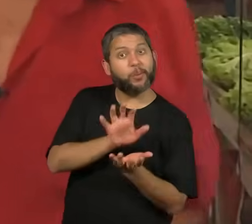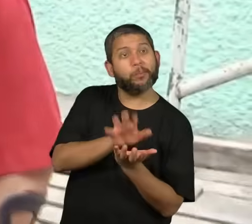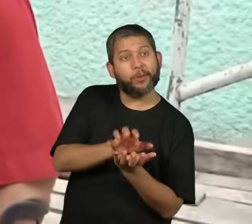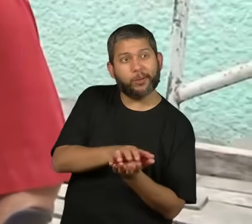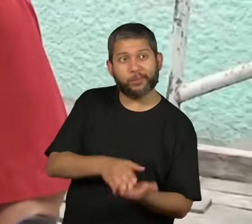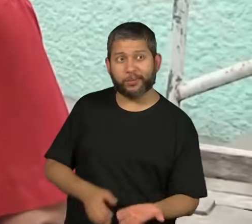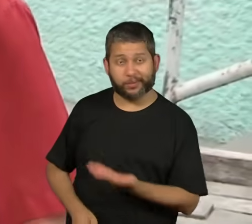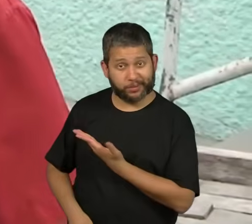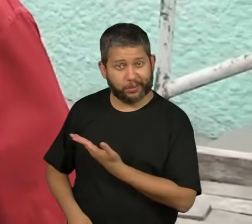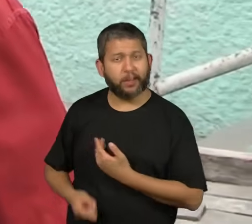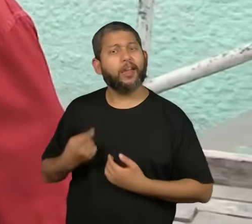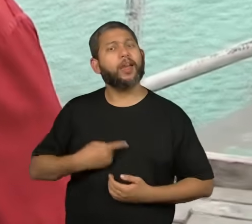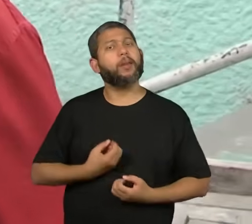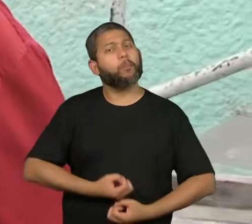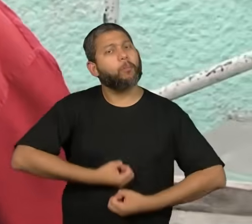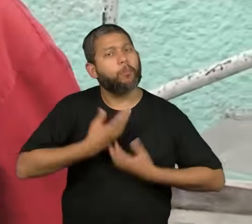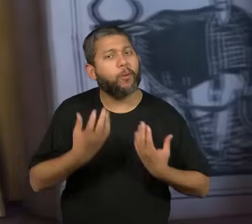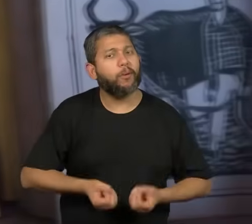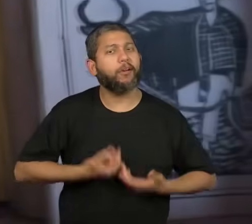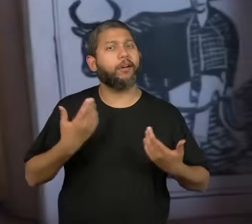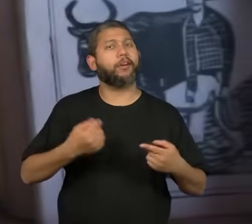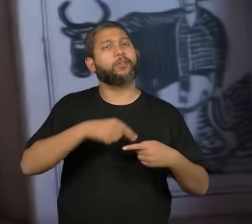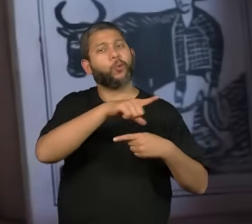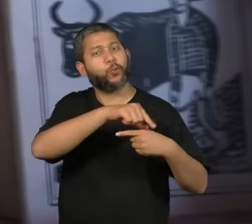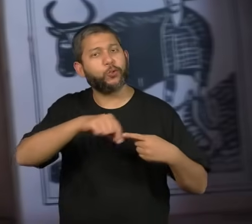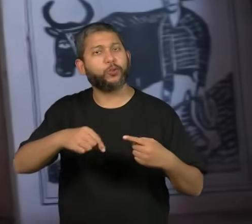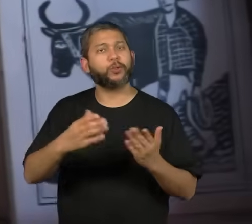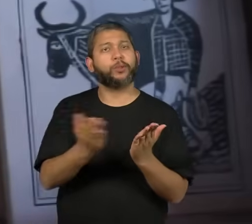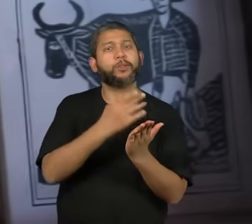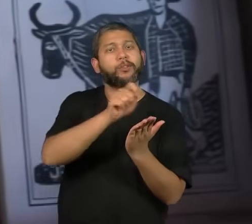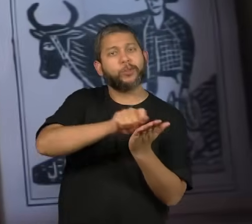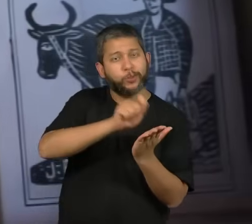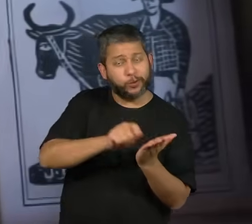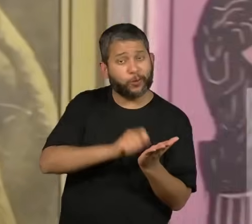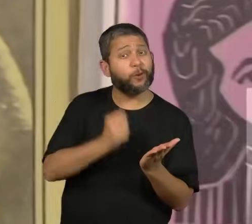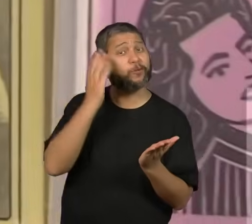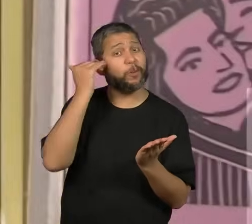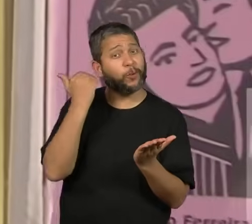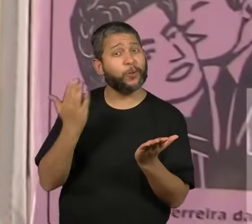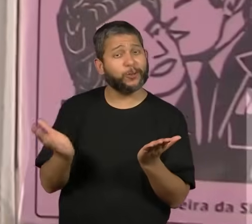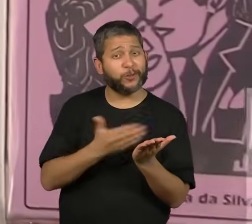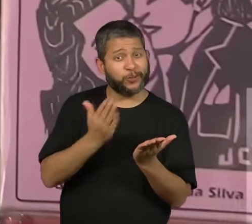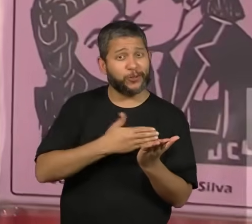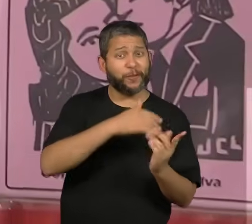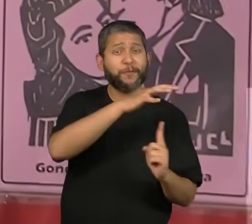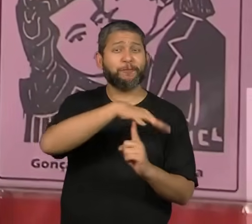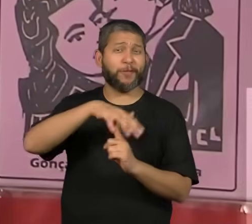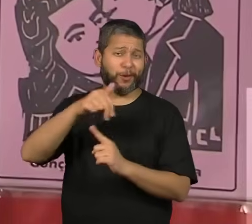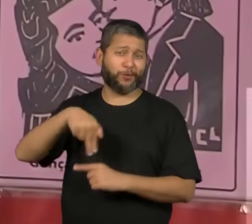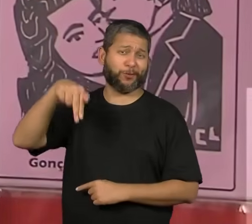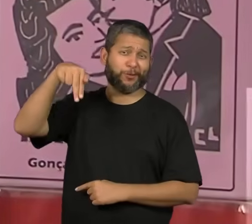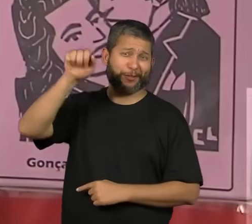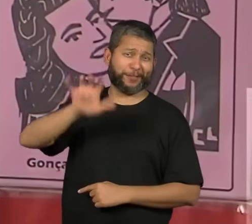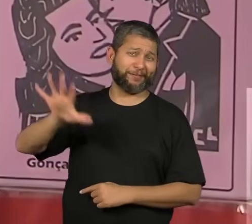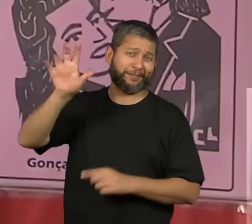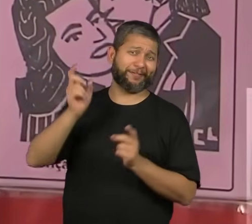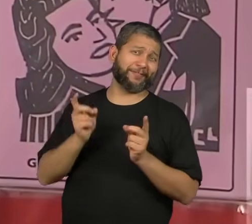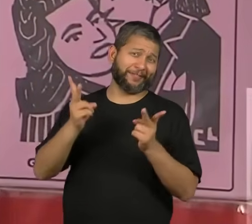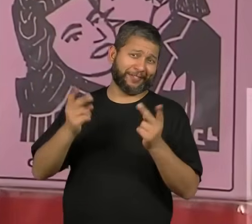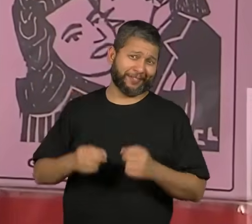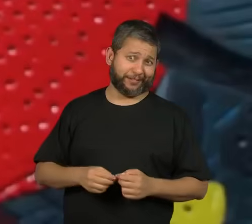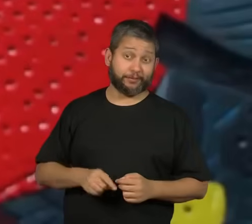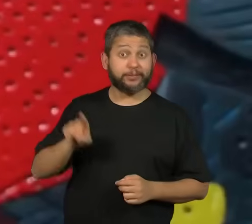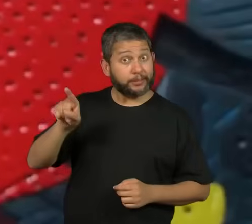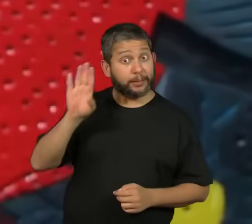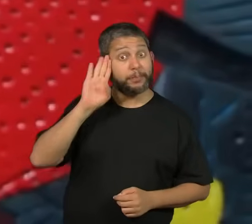Borges, poeta e cordelista, escritor das histórias vendidas em livrinhos nas feiras do Nordeste, foi um dos